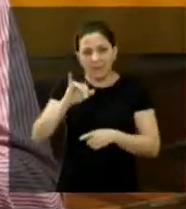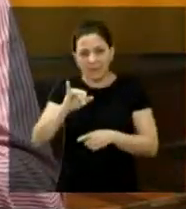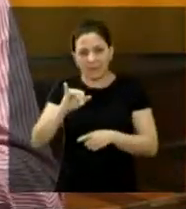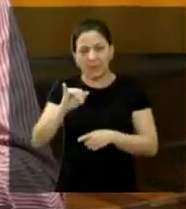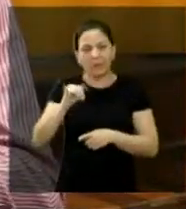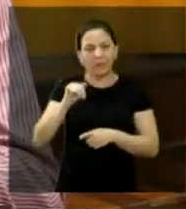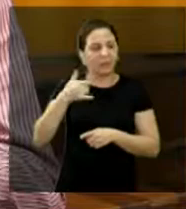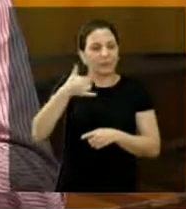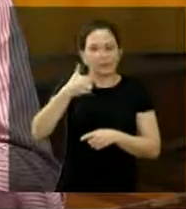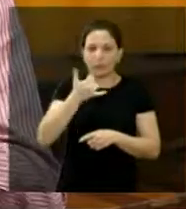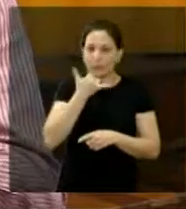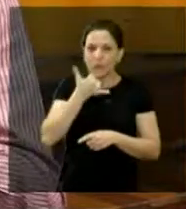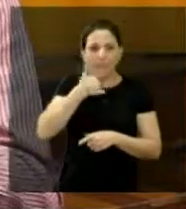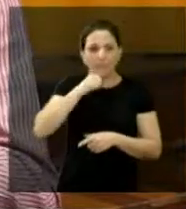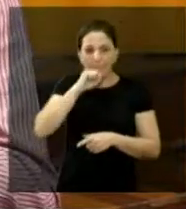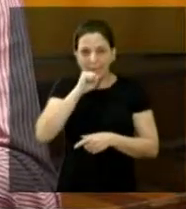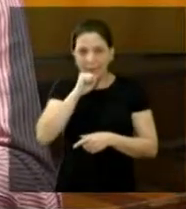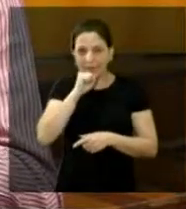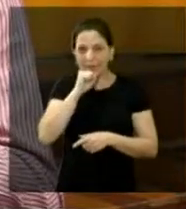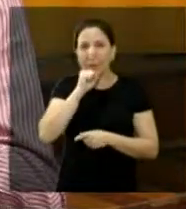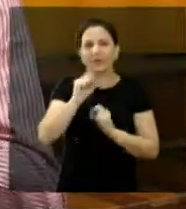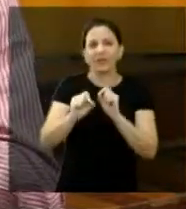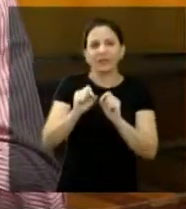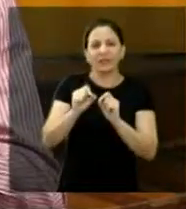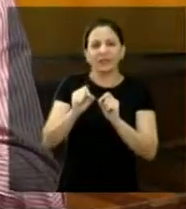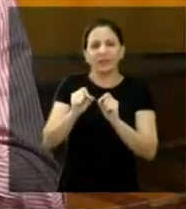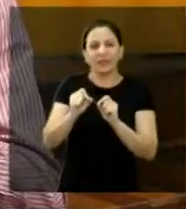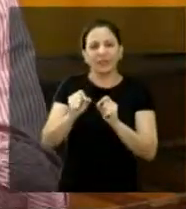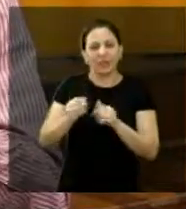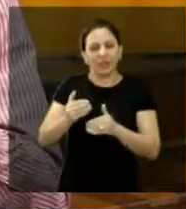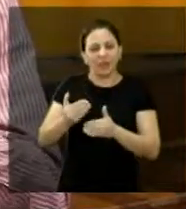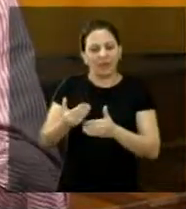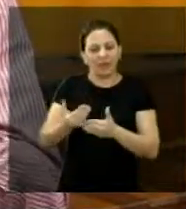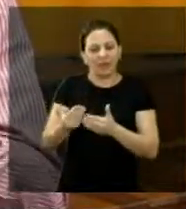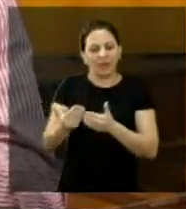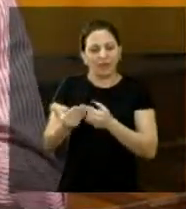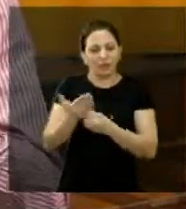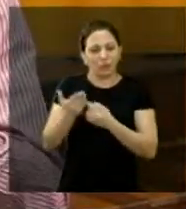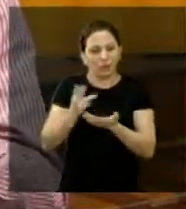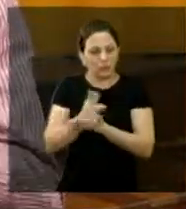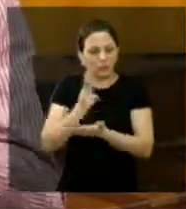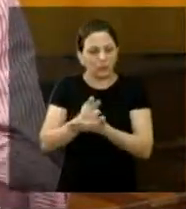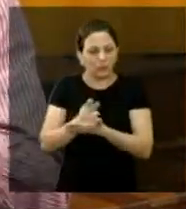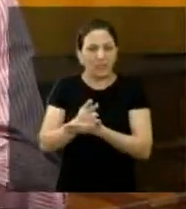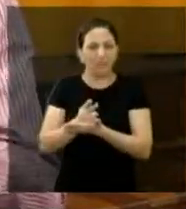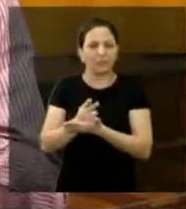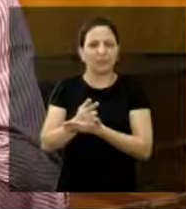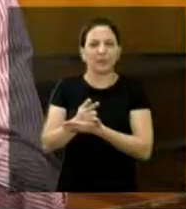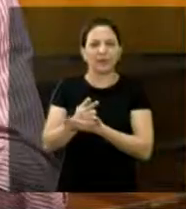criou, ela entendia que eu deveria ser bancário. De qualquer forma, usar paletó,